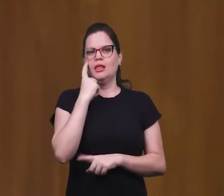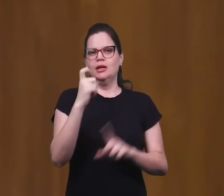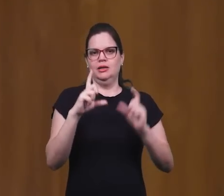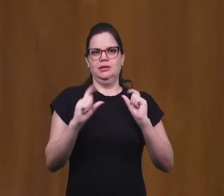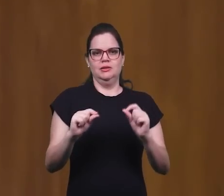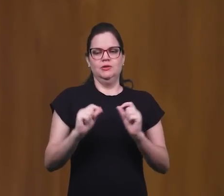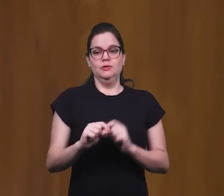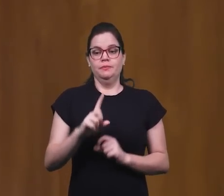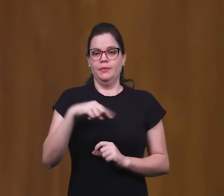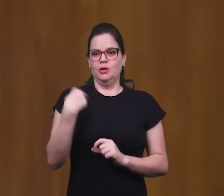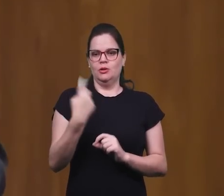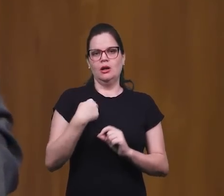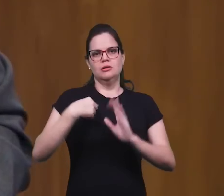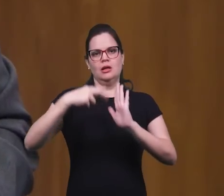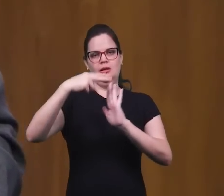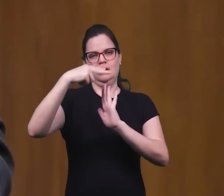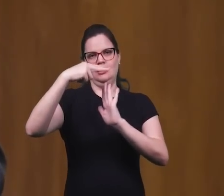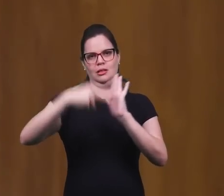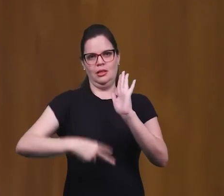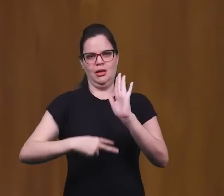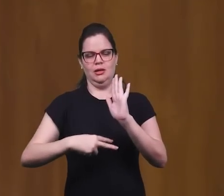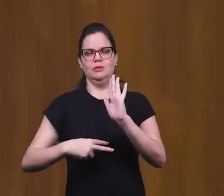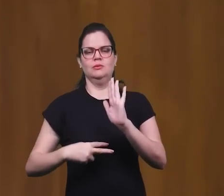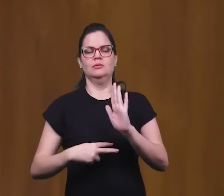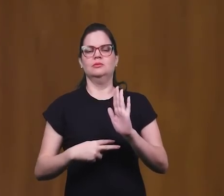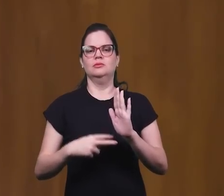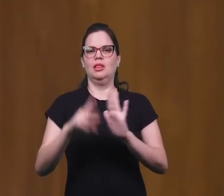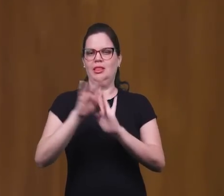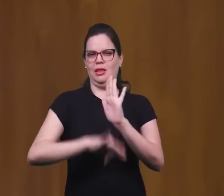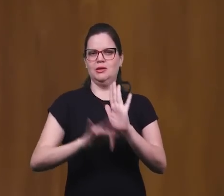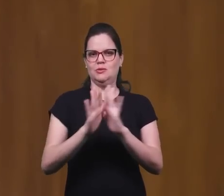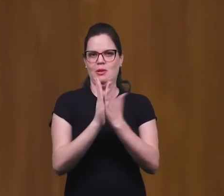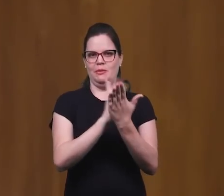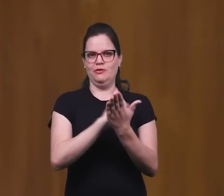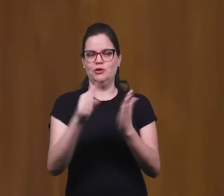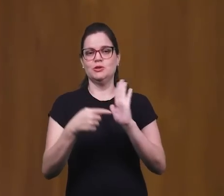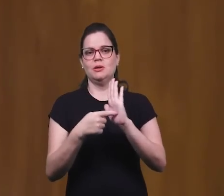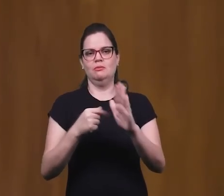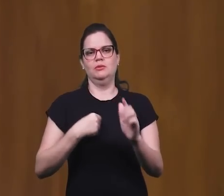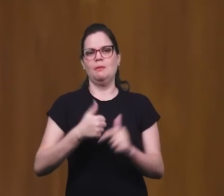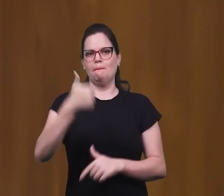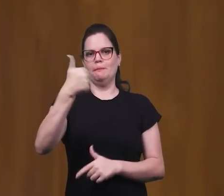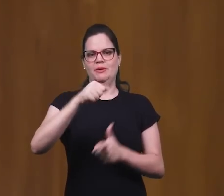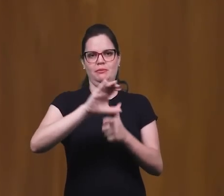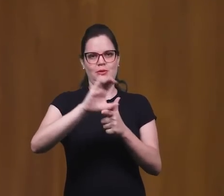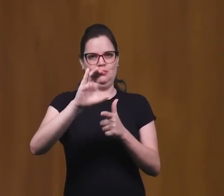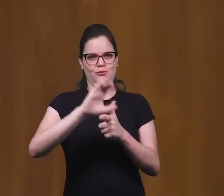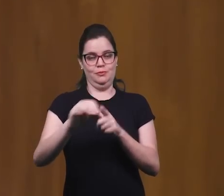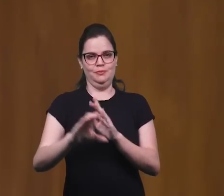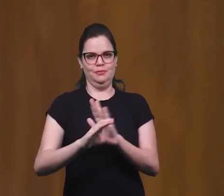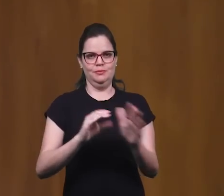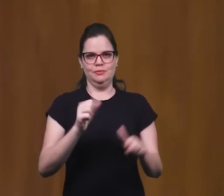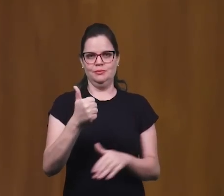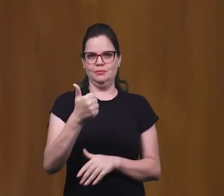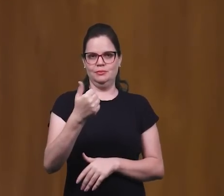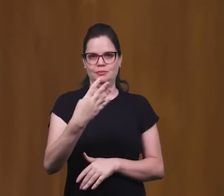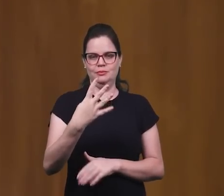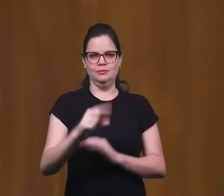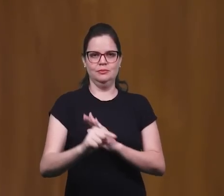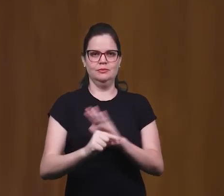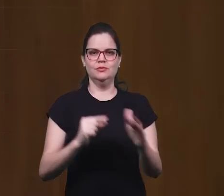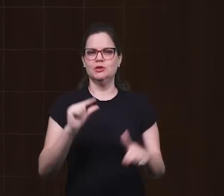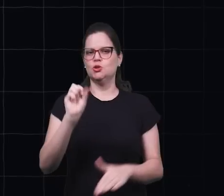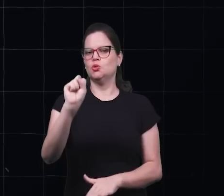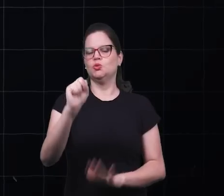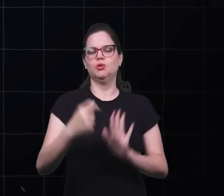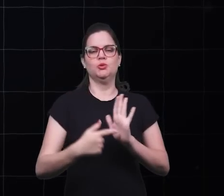lá em 1 Coríntios capítulo 14, no verso 1 Coríntios 14, no verso 8,